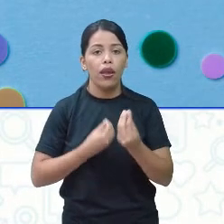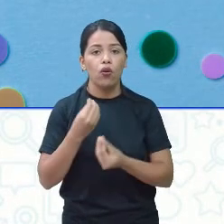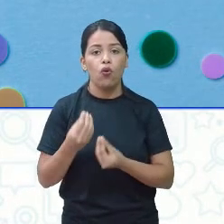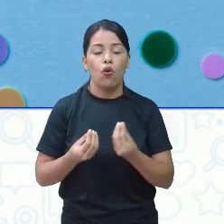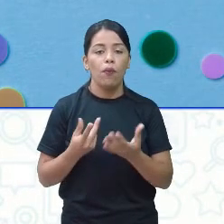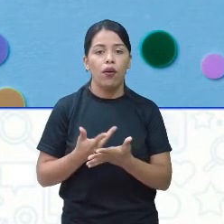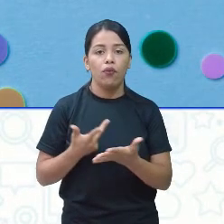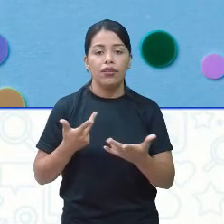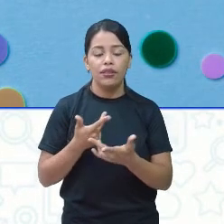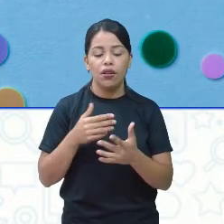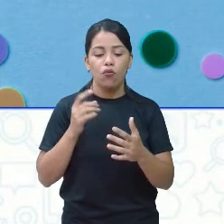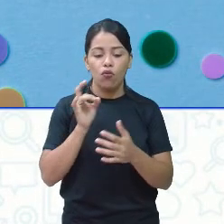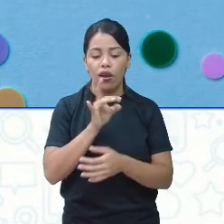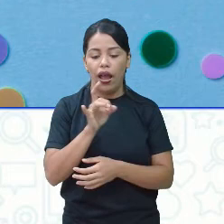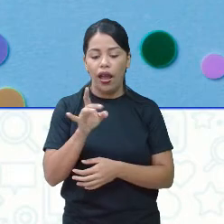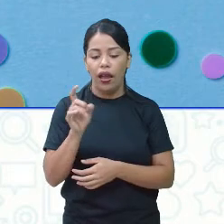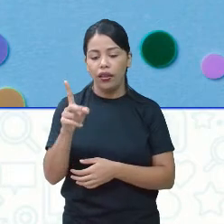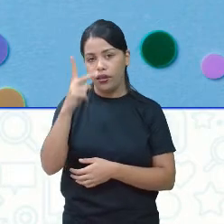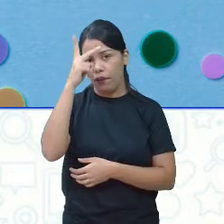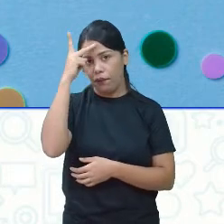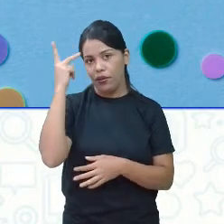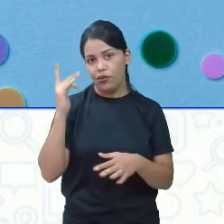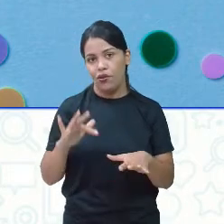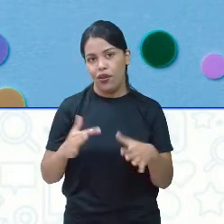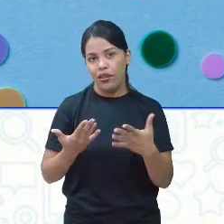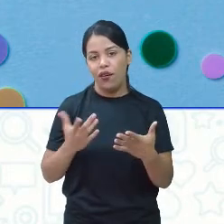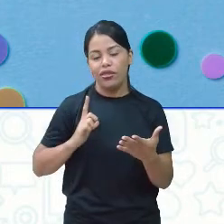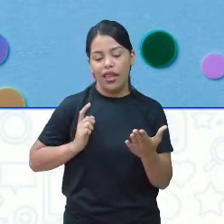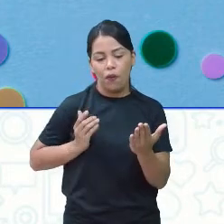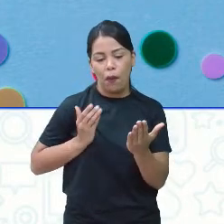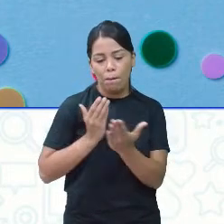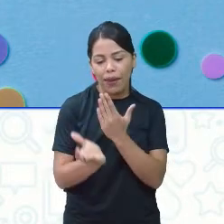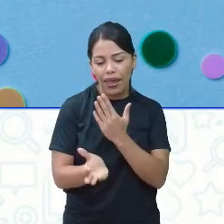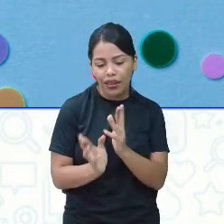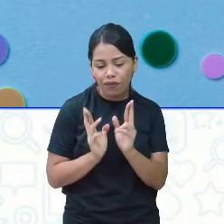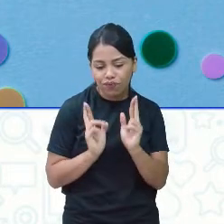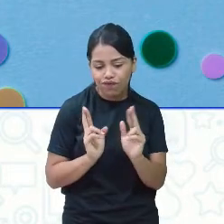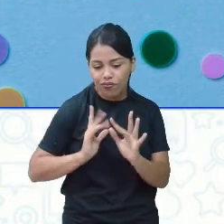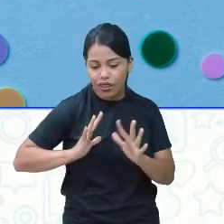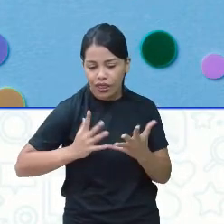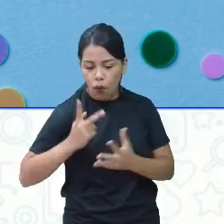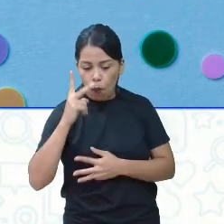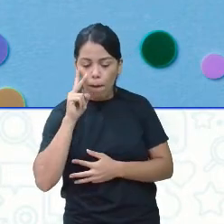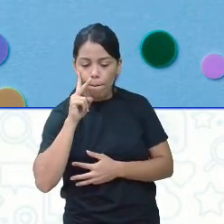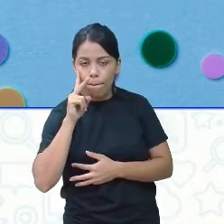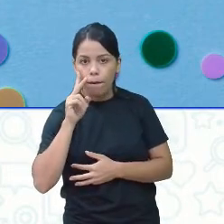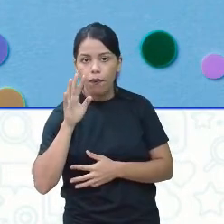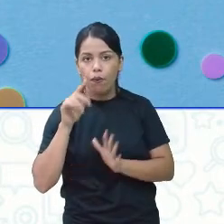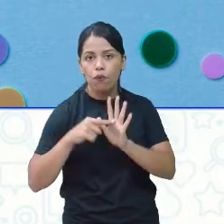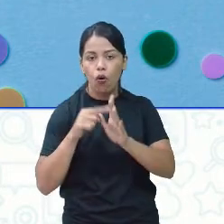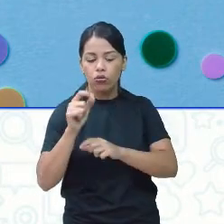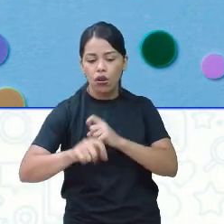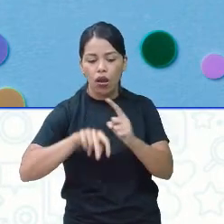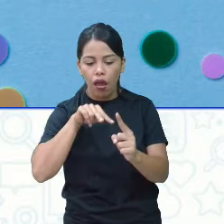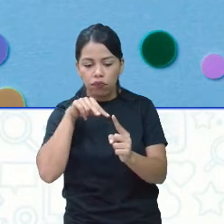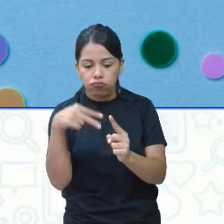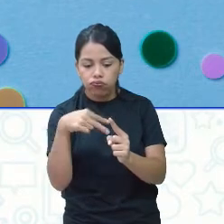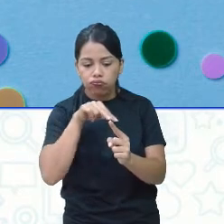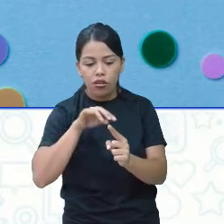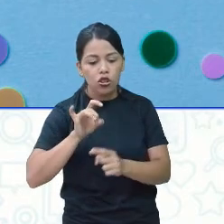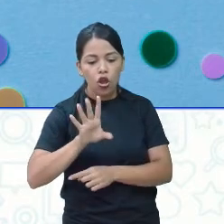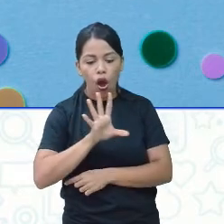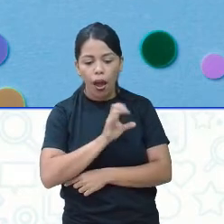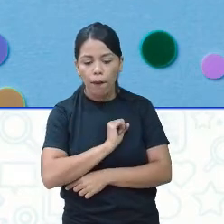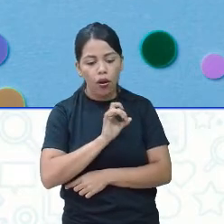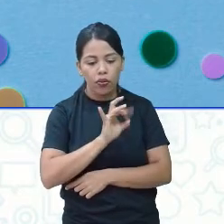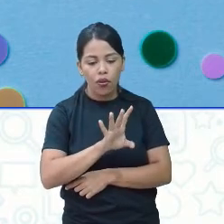lírico quebra a expectativa criada pelo poema e acaba mostrando um ponto de vista que defende que somente amar não é o